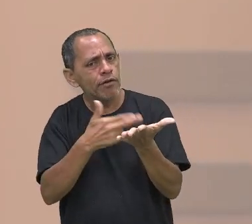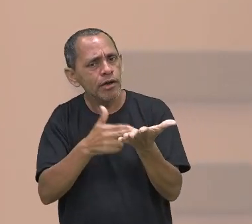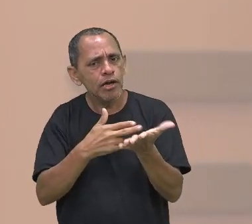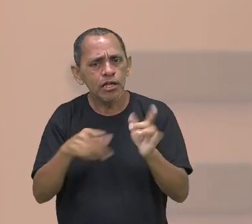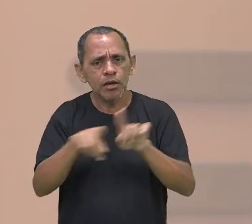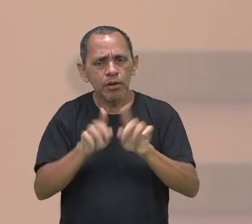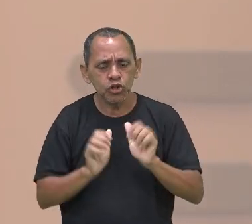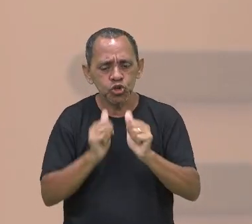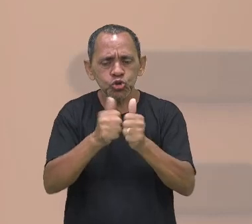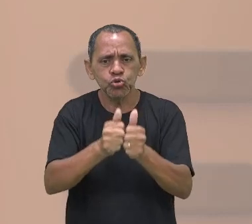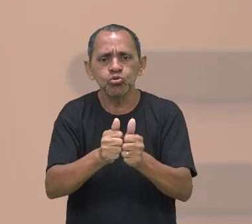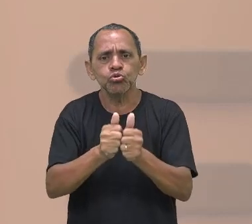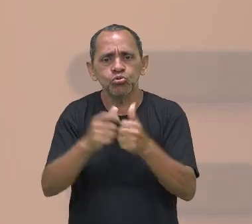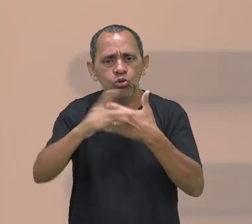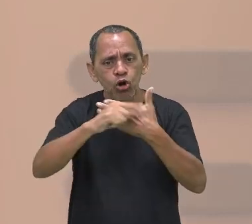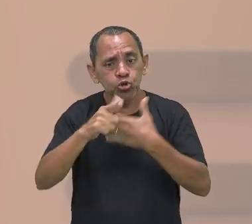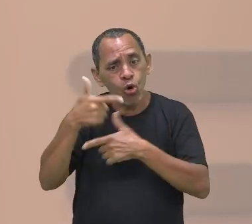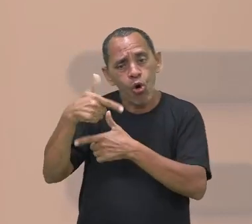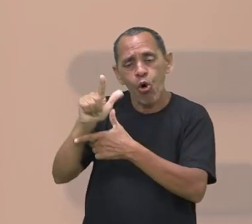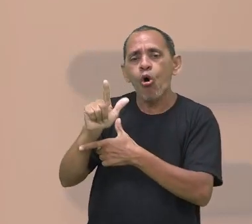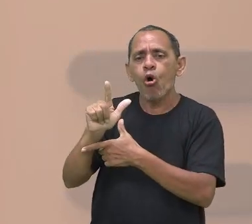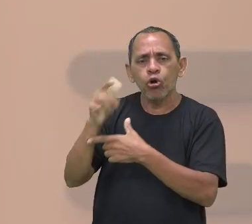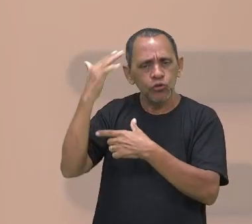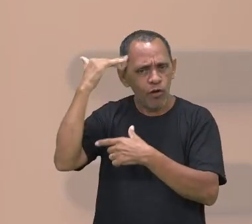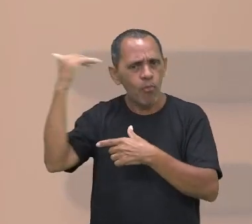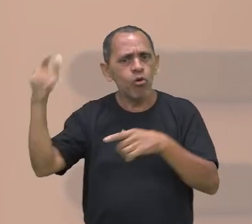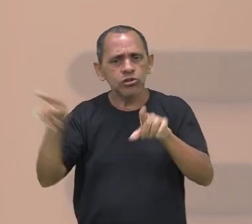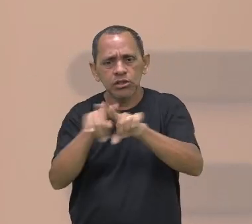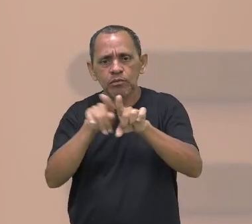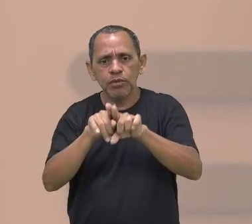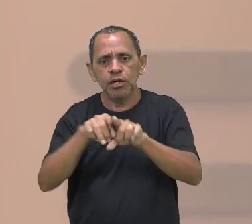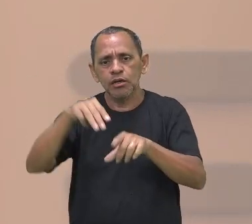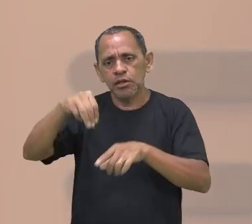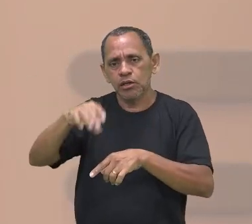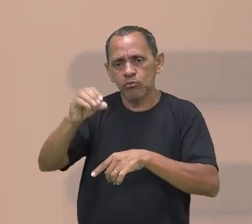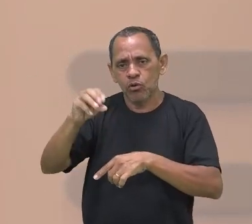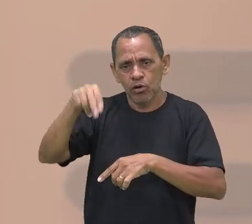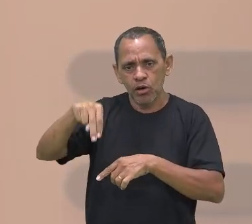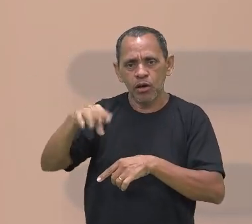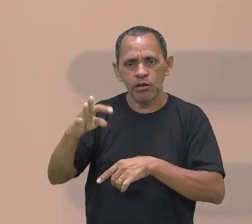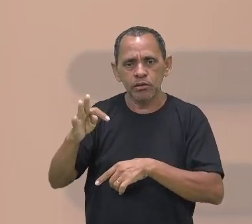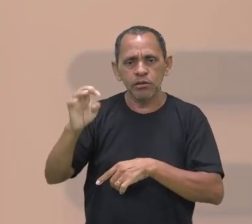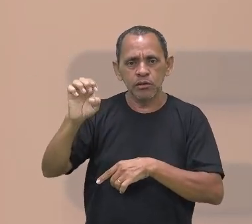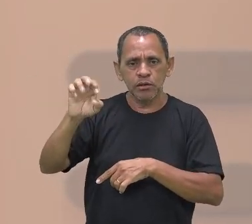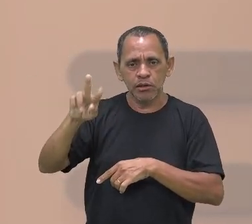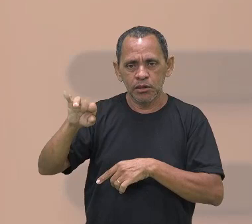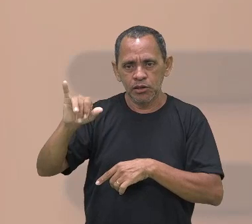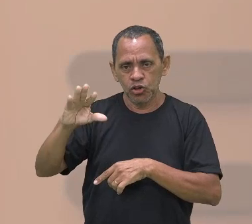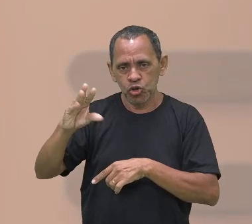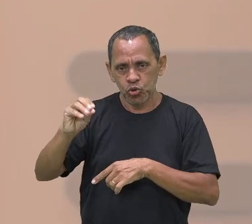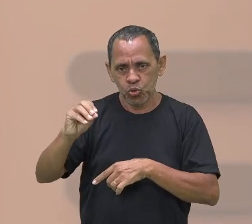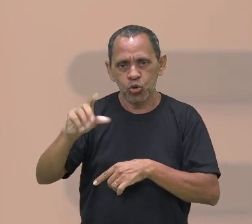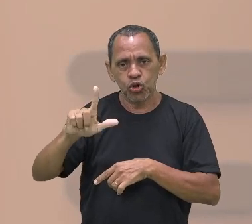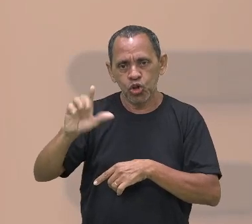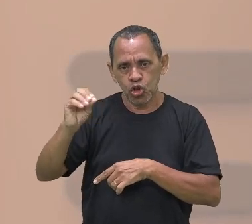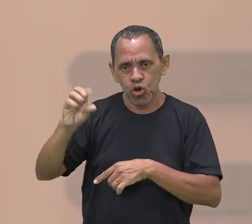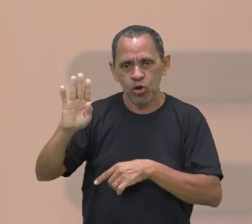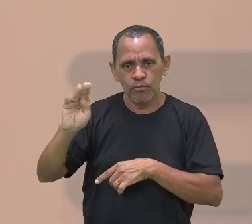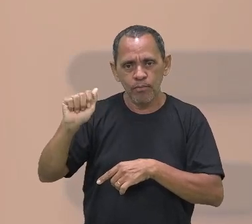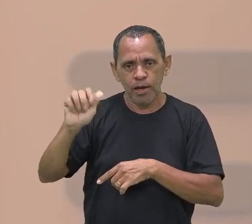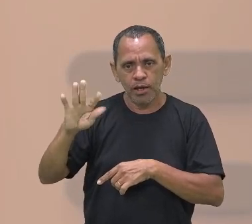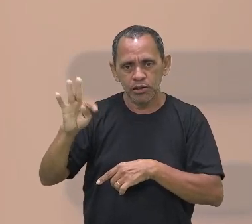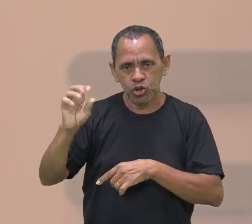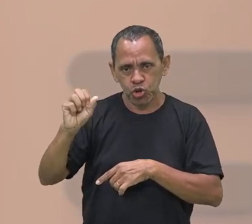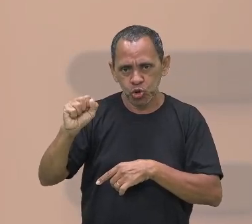com outro autor bem famoso no Brasil, mas já no ramo da literatura, que foi Monteiro